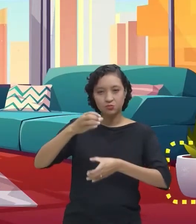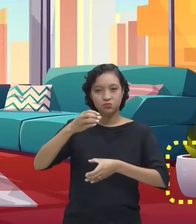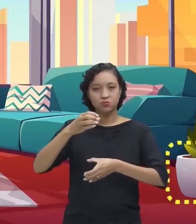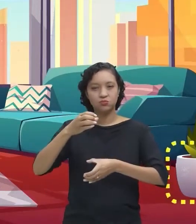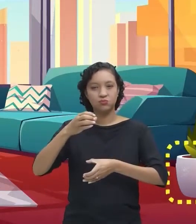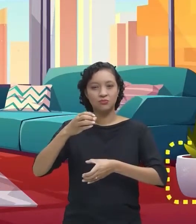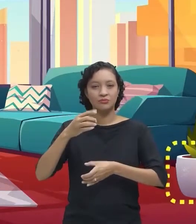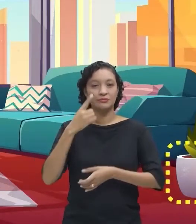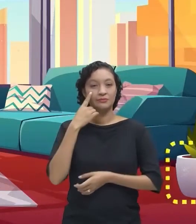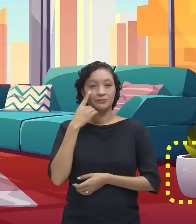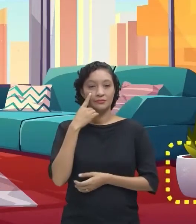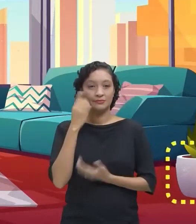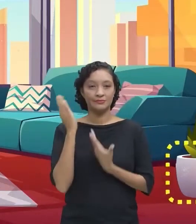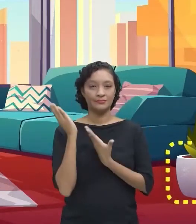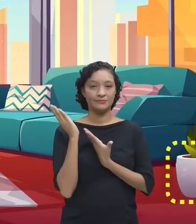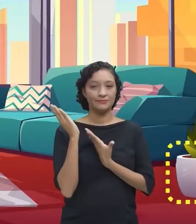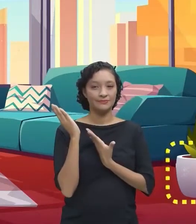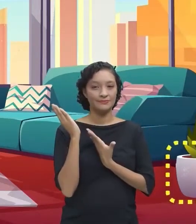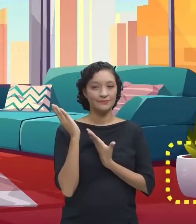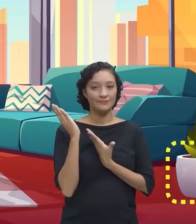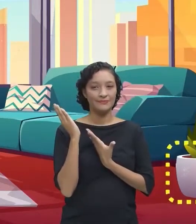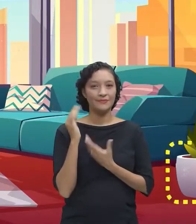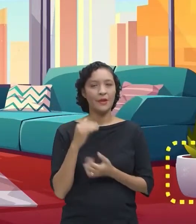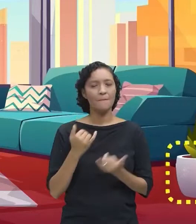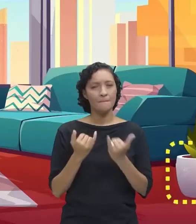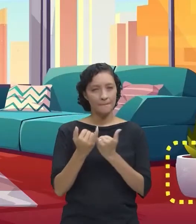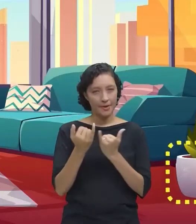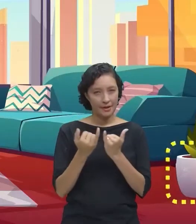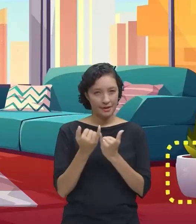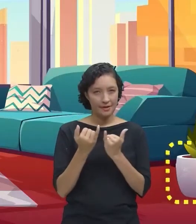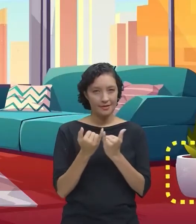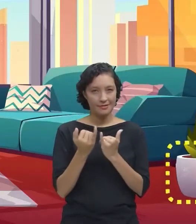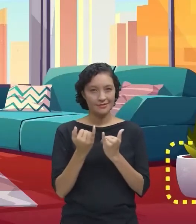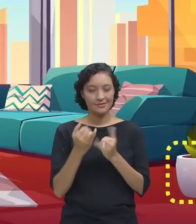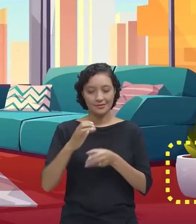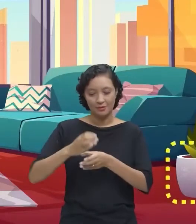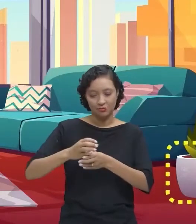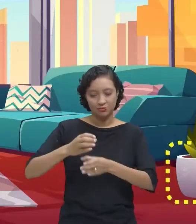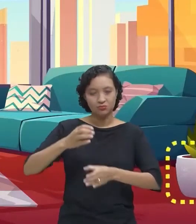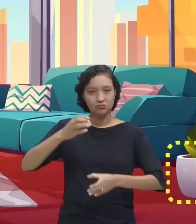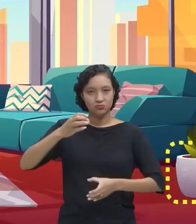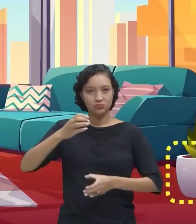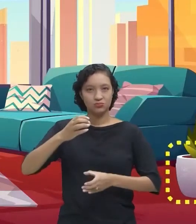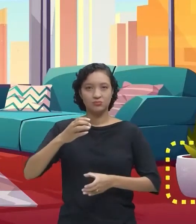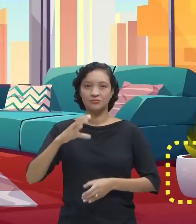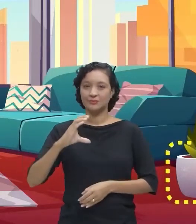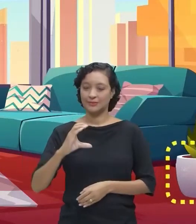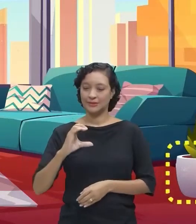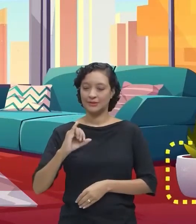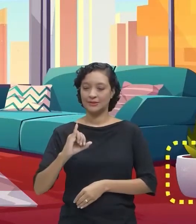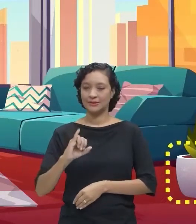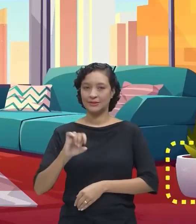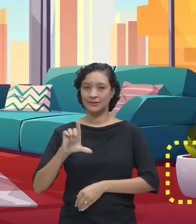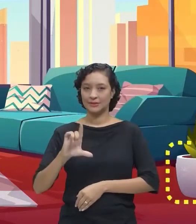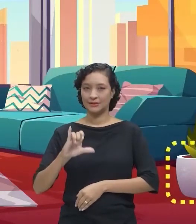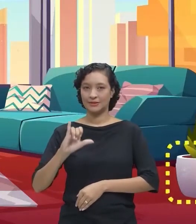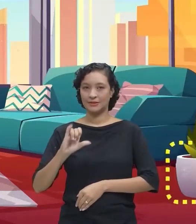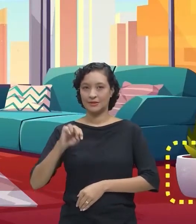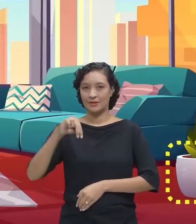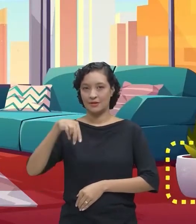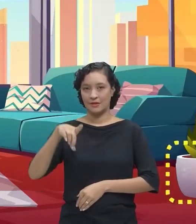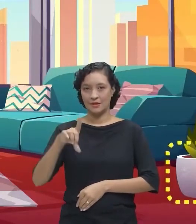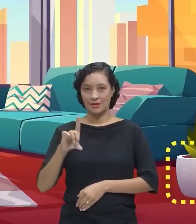vasos, eles parecem uns cilindros. Prestem atenção para vocês aprenderem, tá bom? Aqui, ó, o